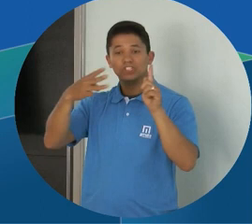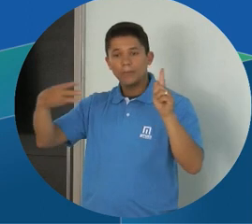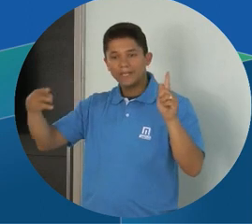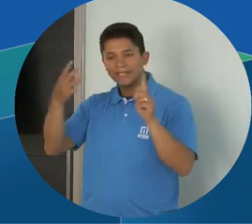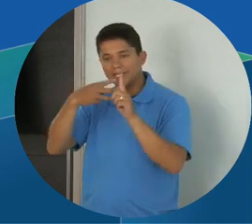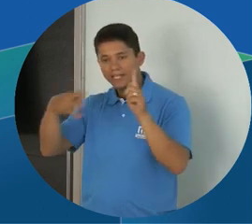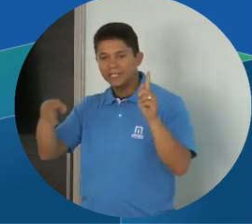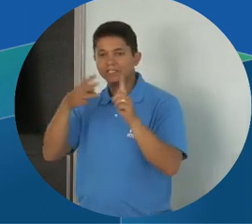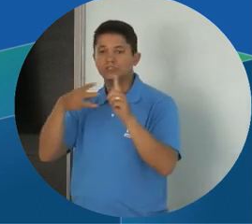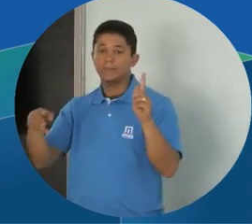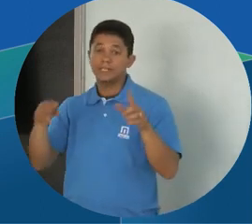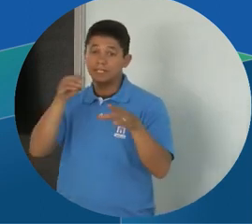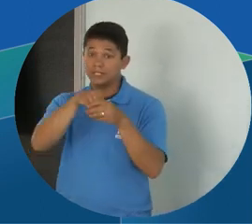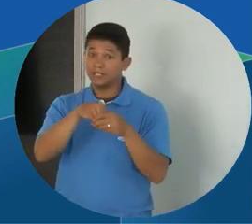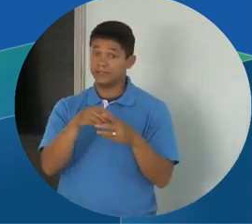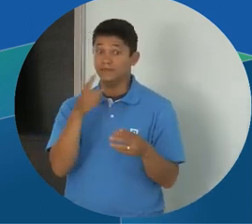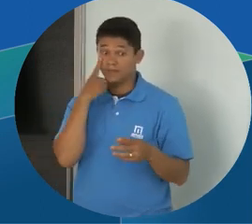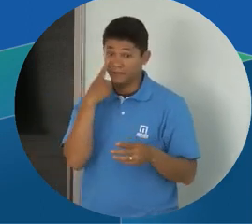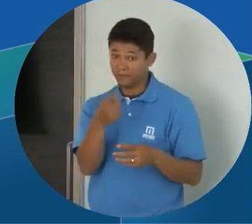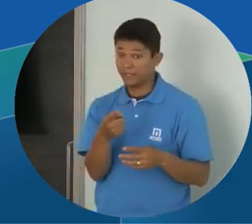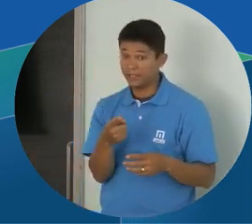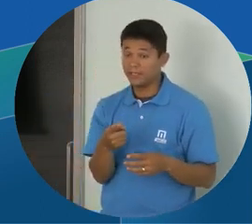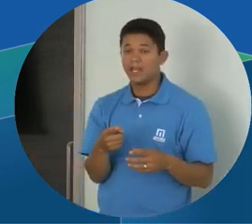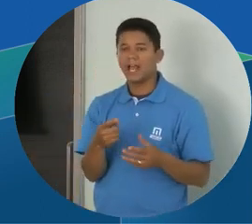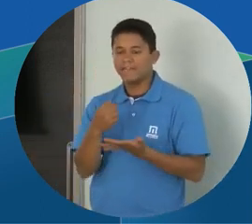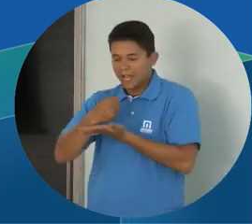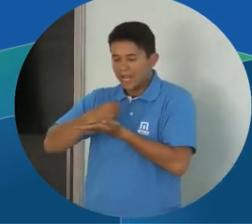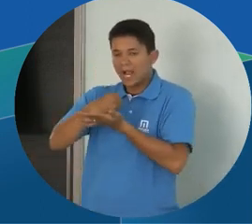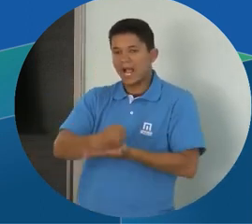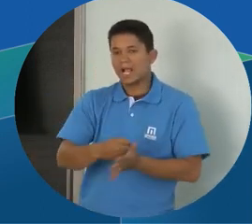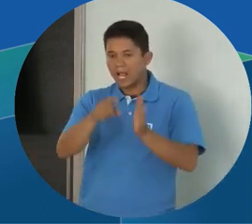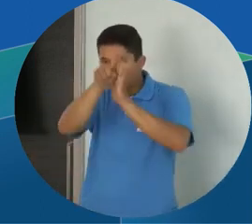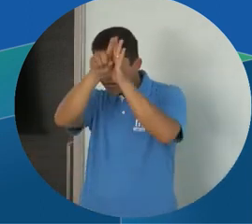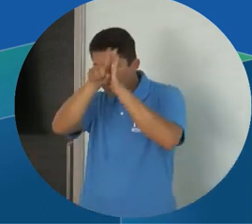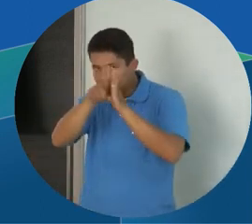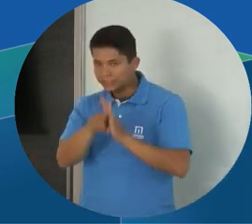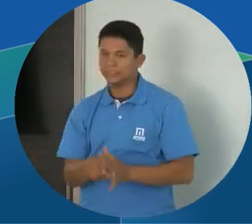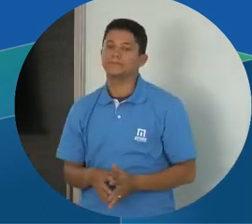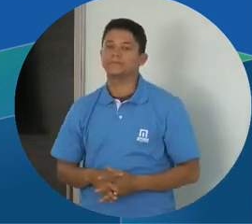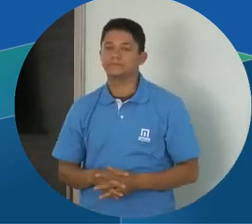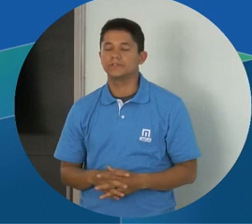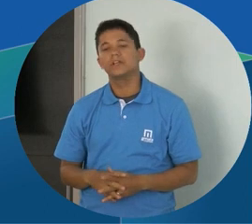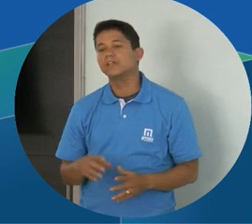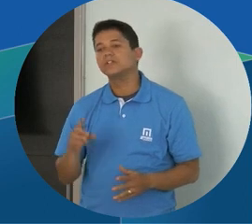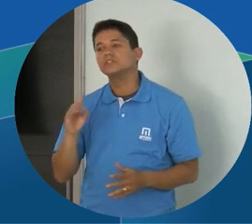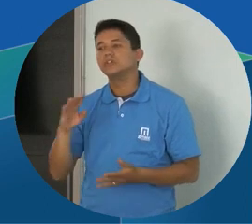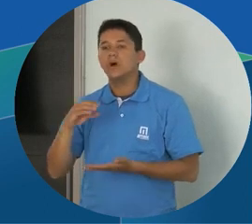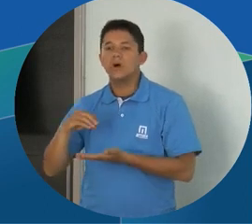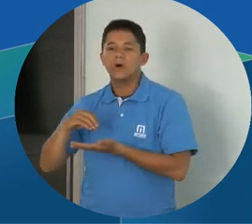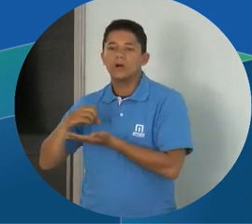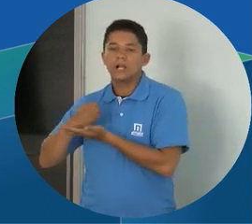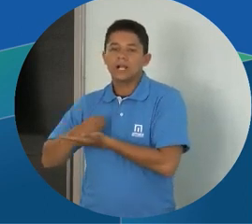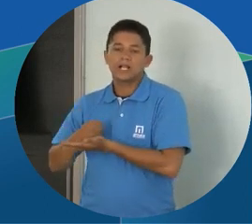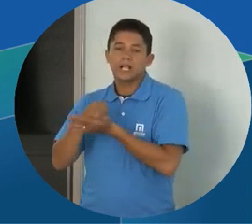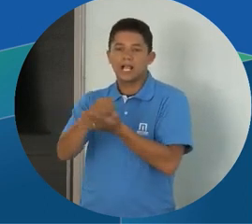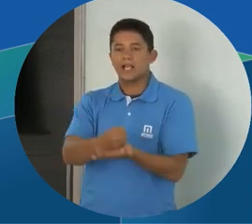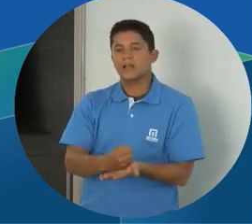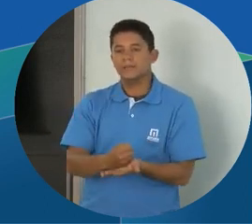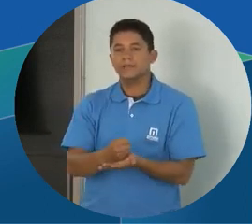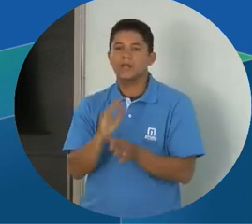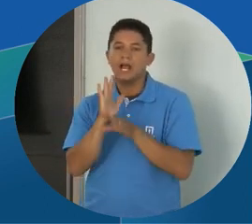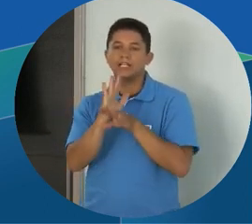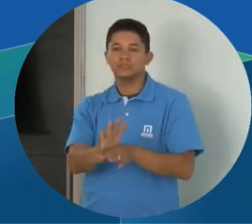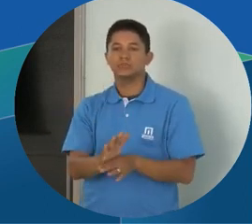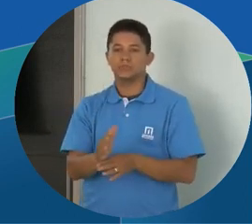cargas de forma muito analítica. A gente não pode considerar um carregamento que é favorável a essa